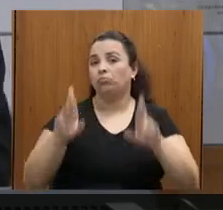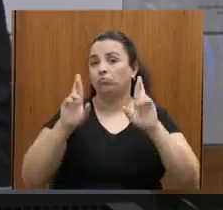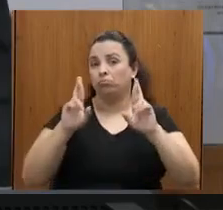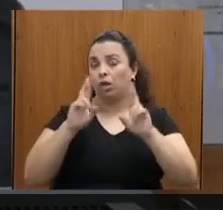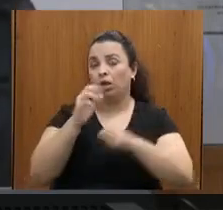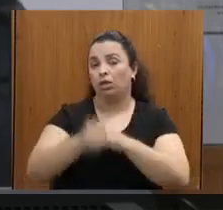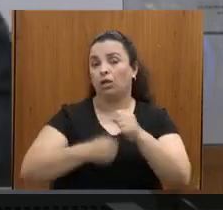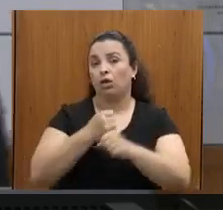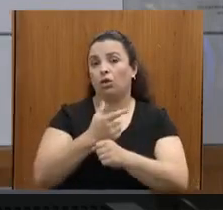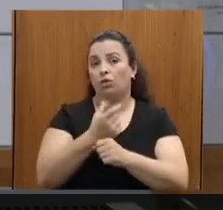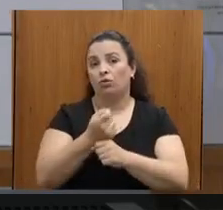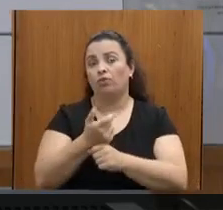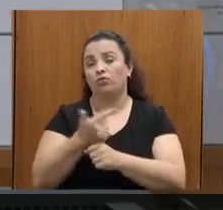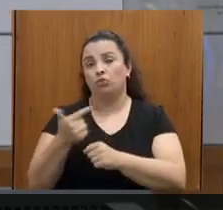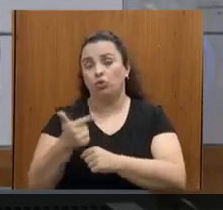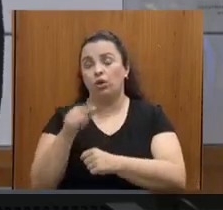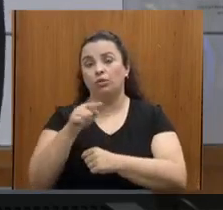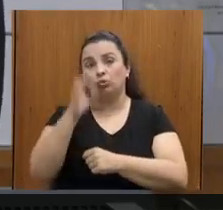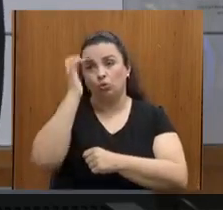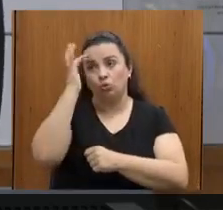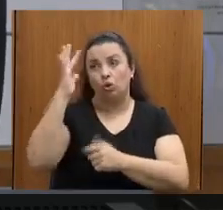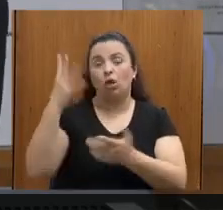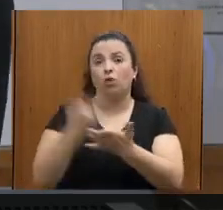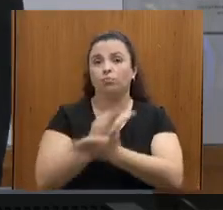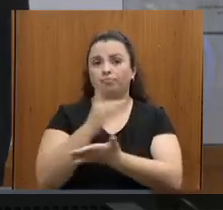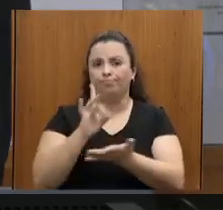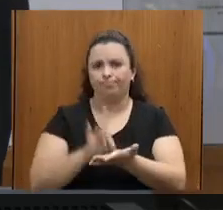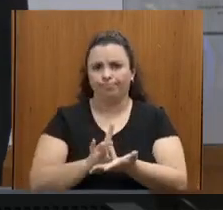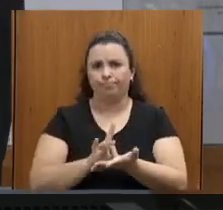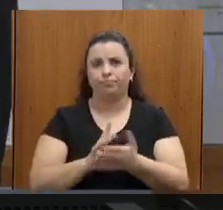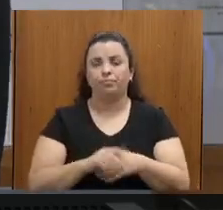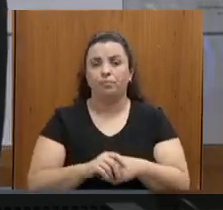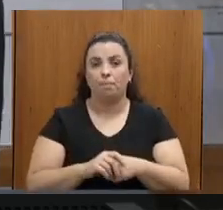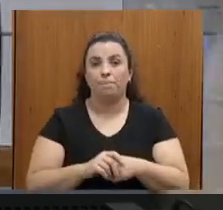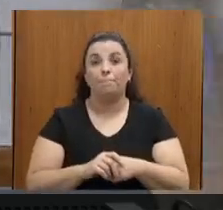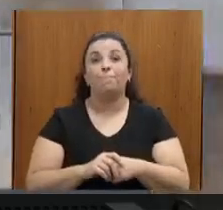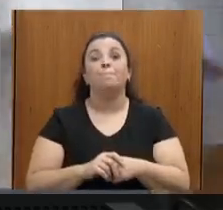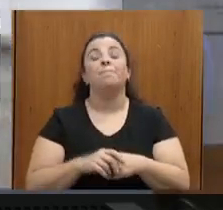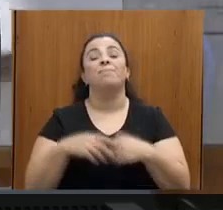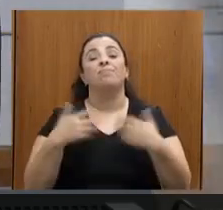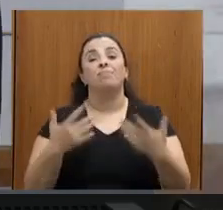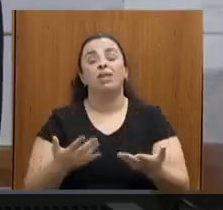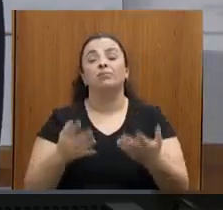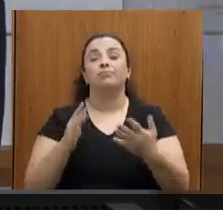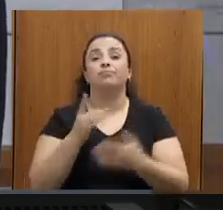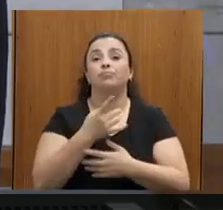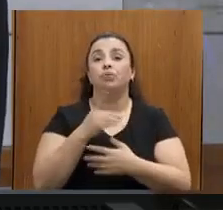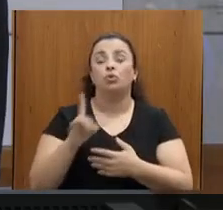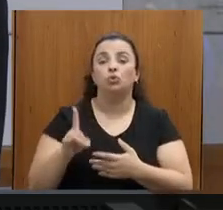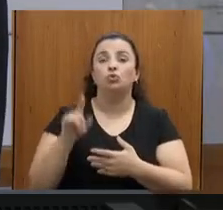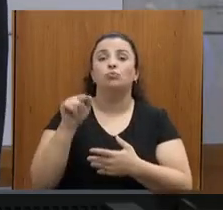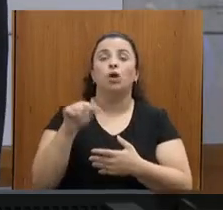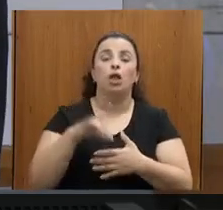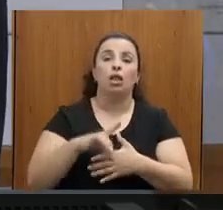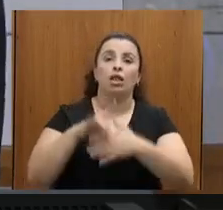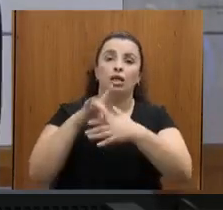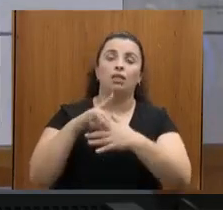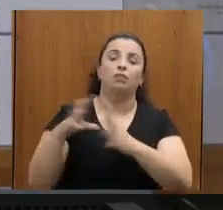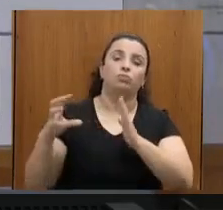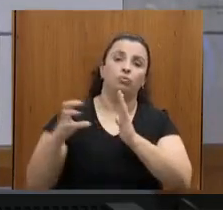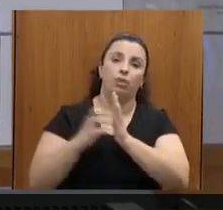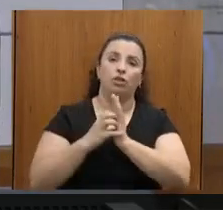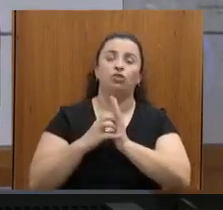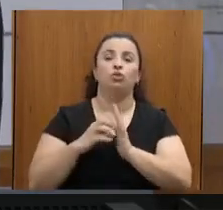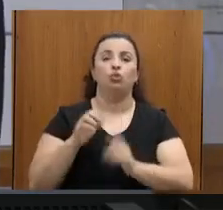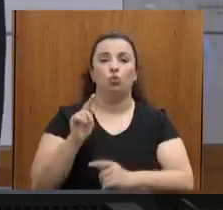poder ver esse sonho tornar realidade. E, por fim, meu nobre líder, Gustavo, quero aqui fazer um chamado a